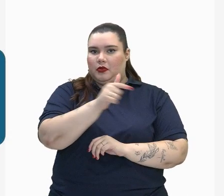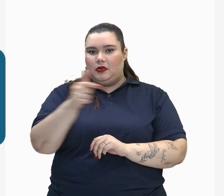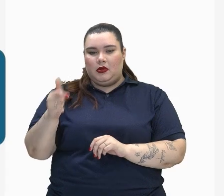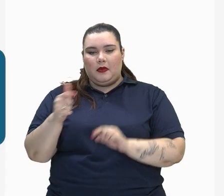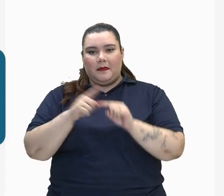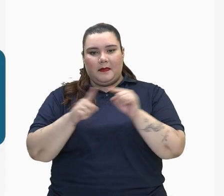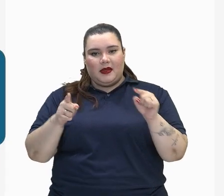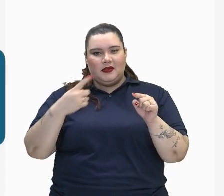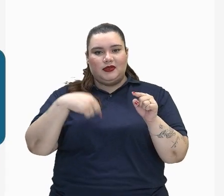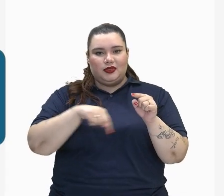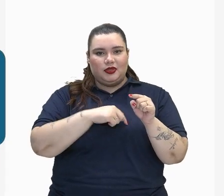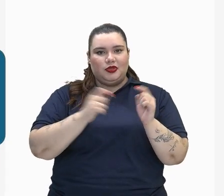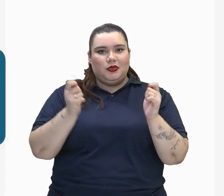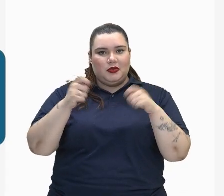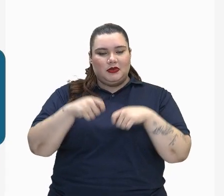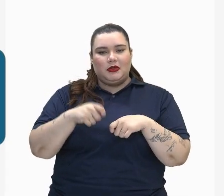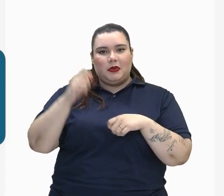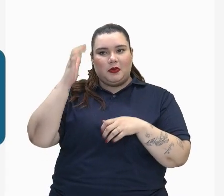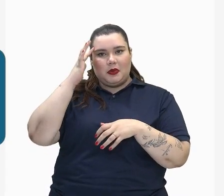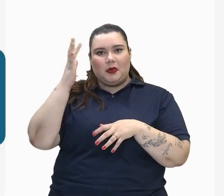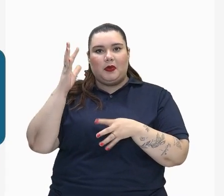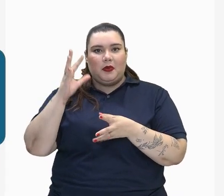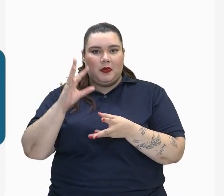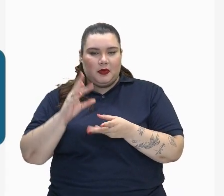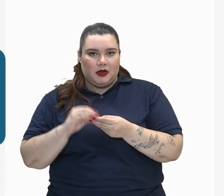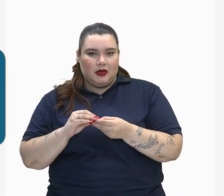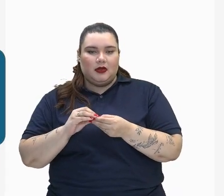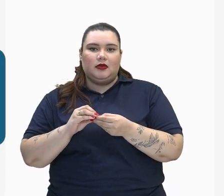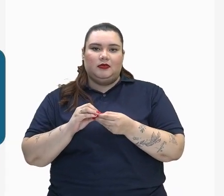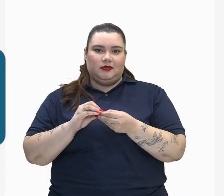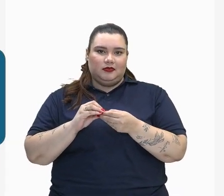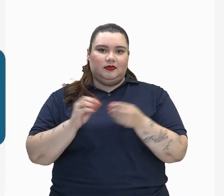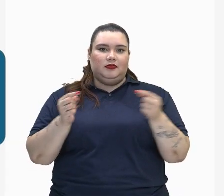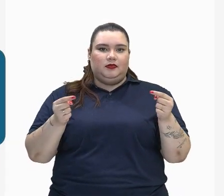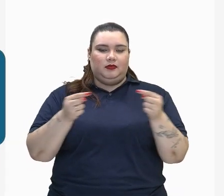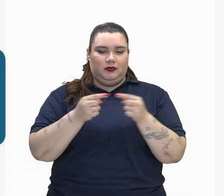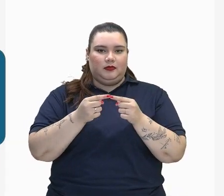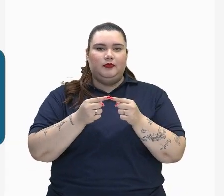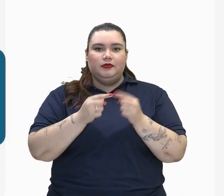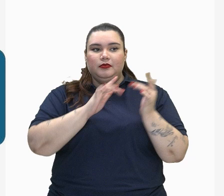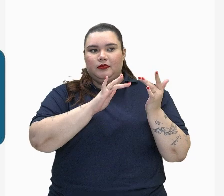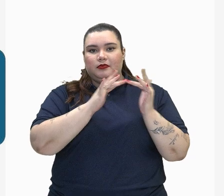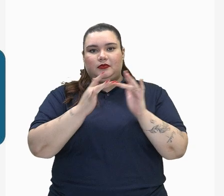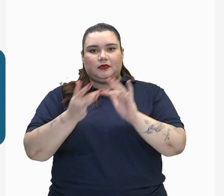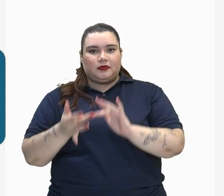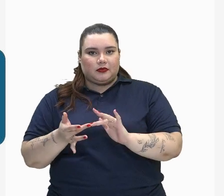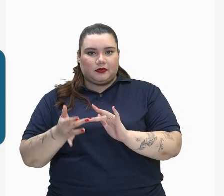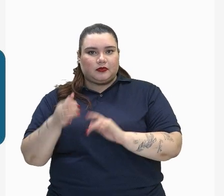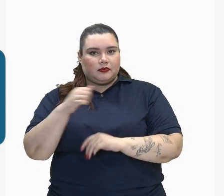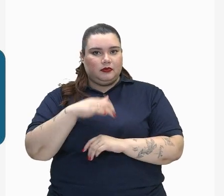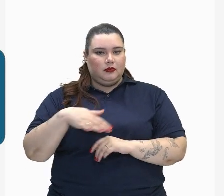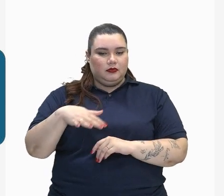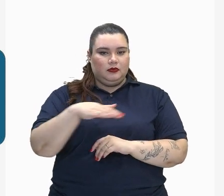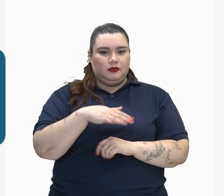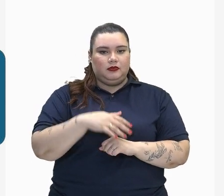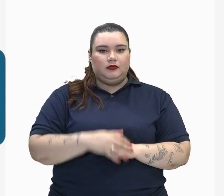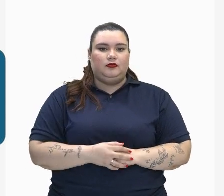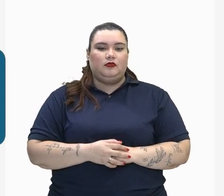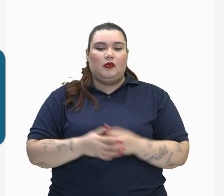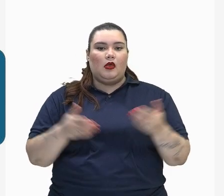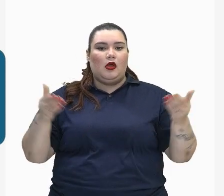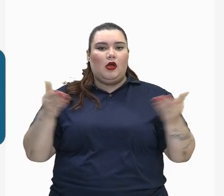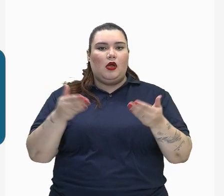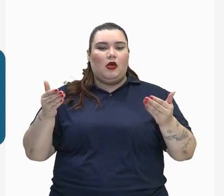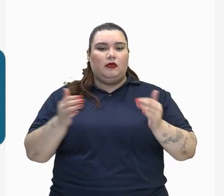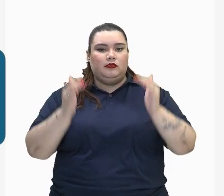para nós retirarmos lá do texto através do contexto geral. A